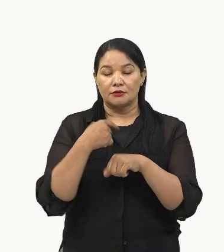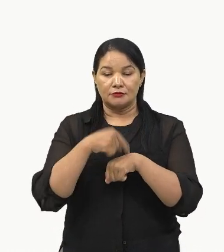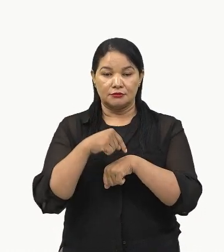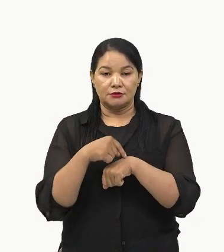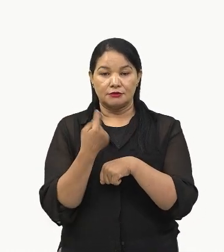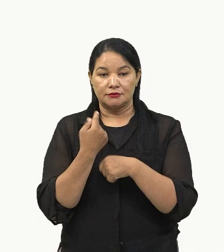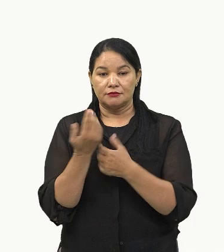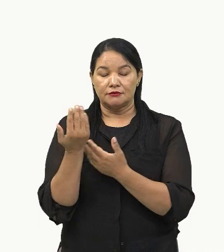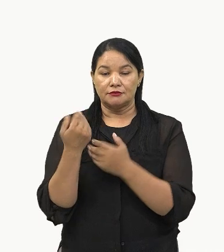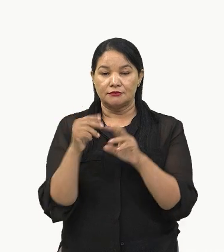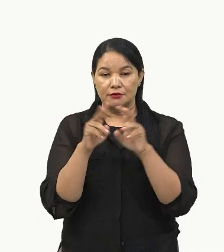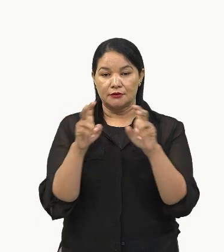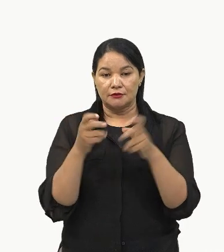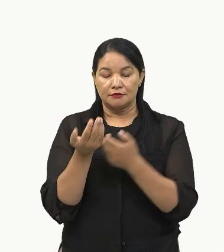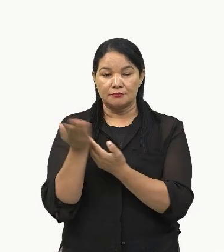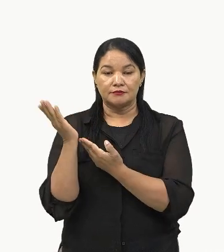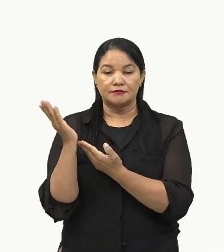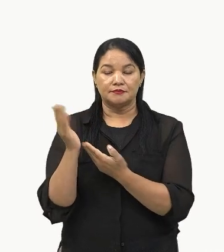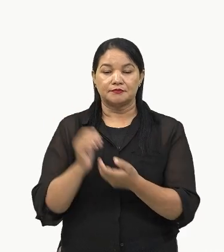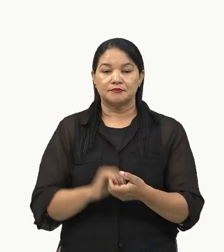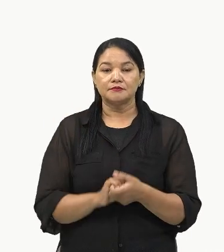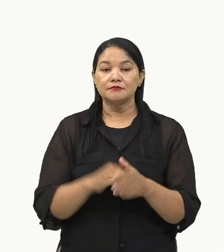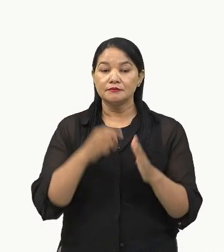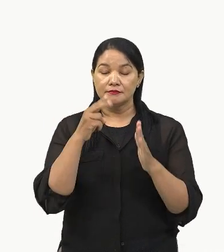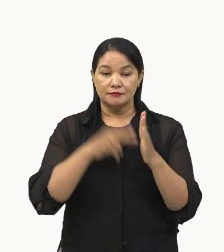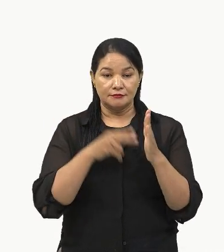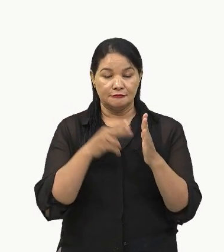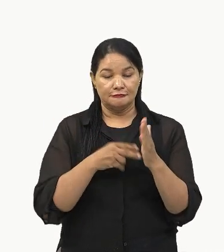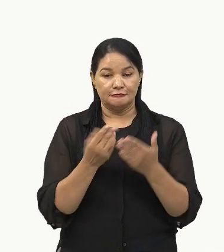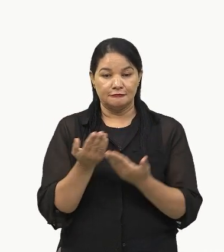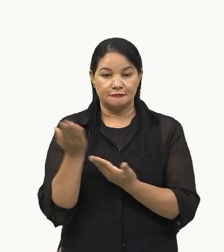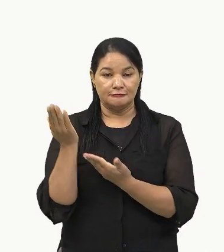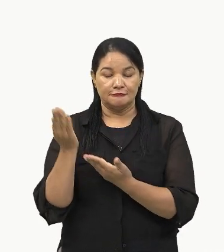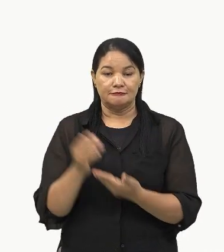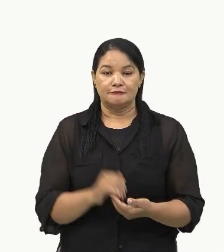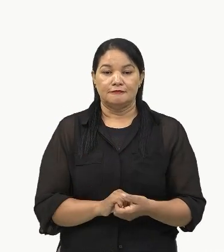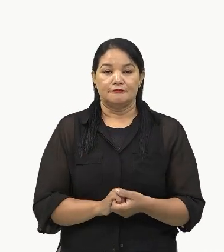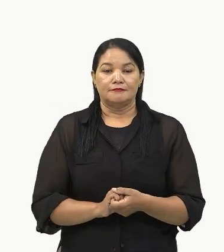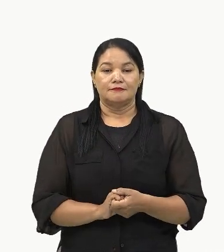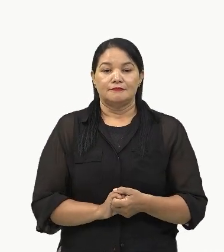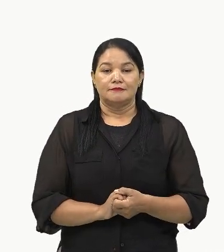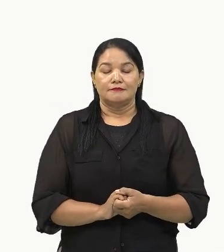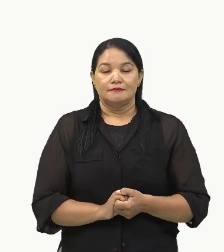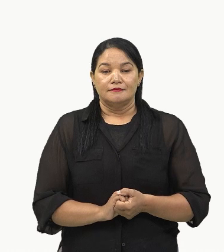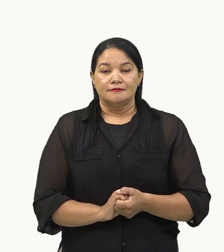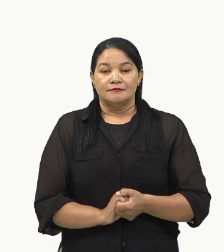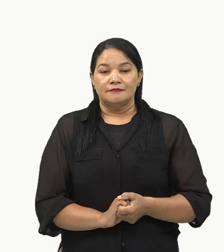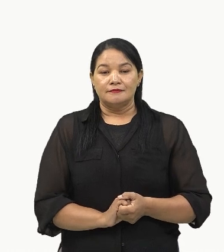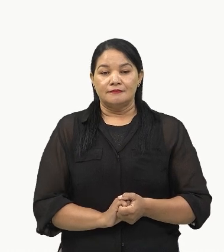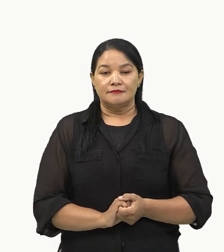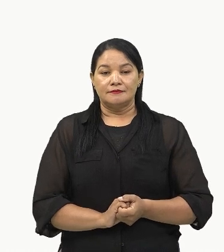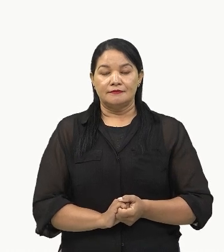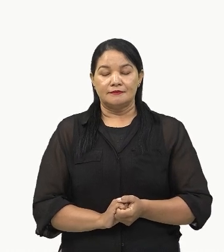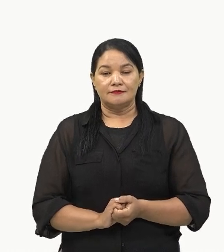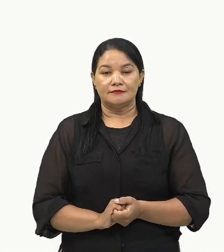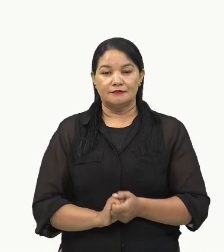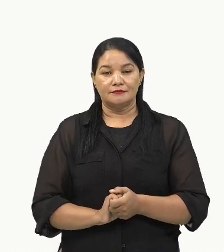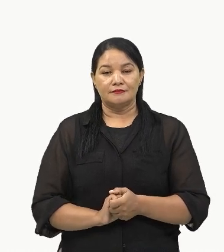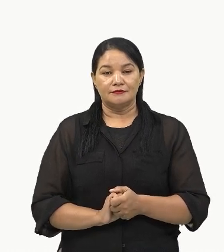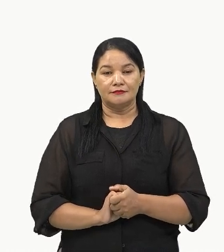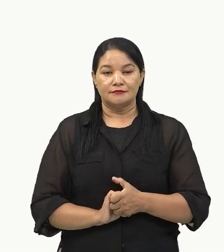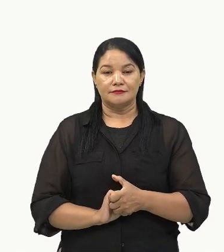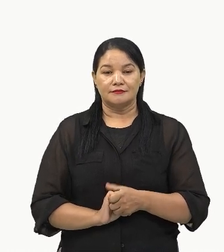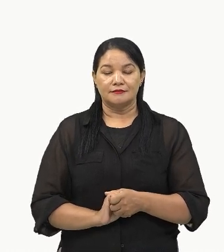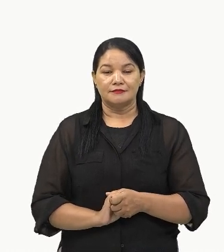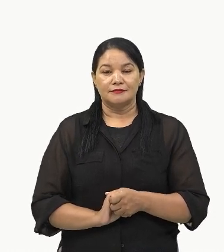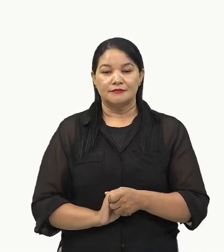temporales. Devido a esse caráter de representar um momento passado dentro de um período, todavia no